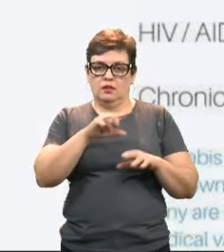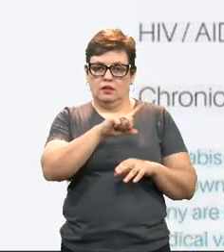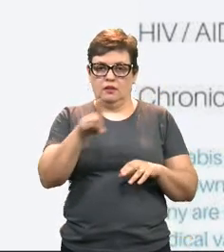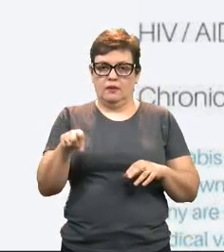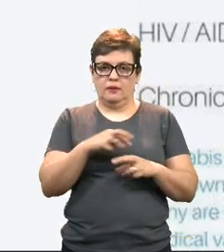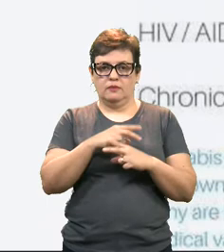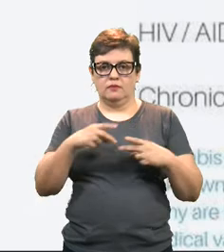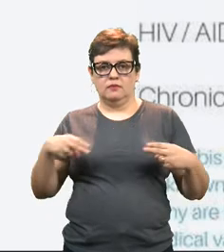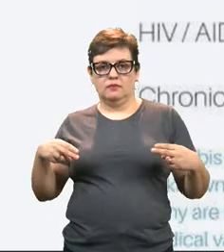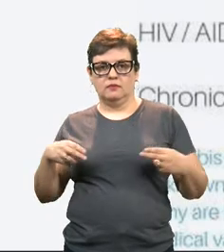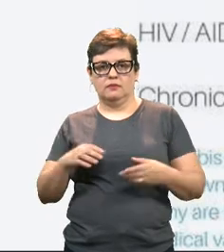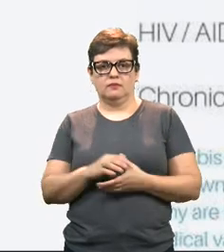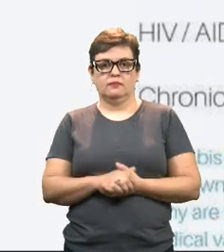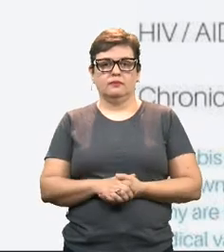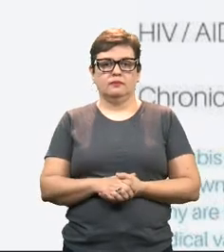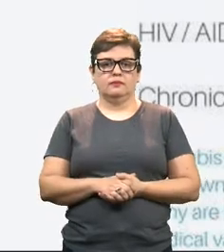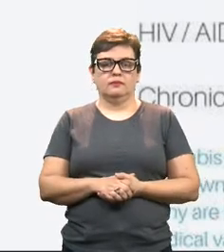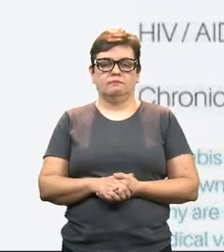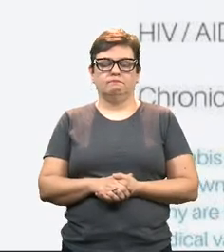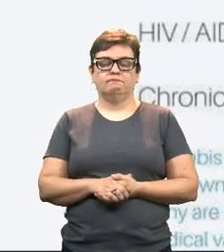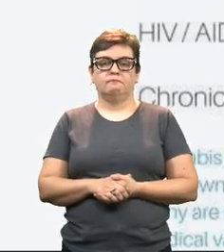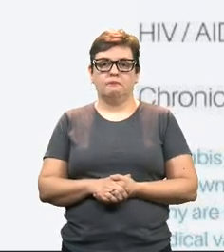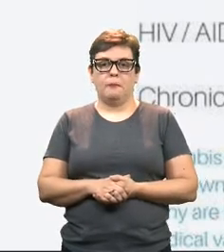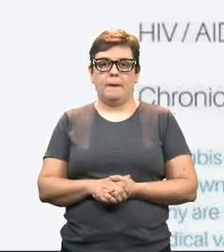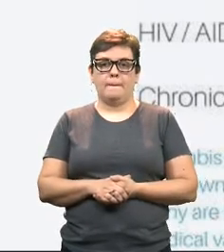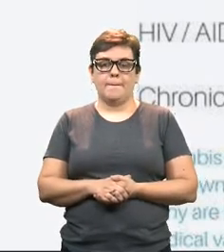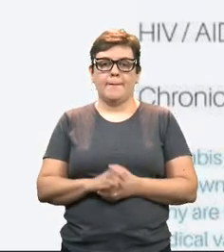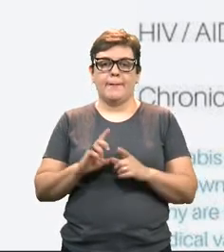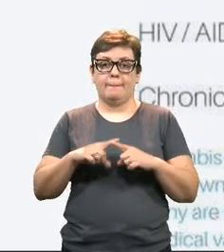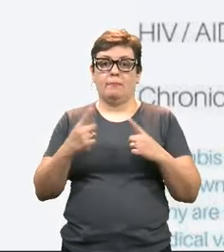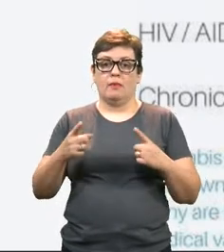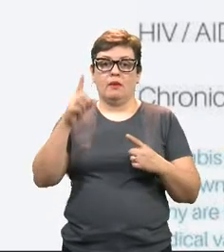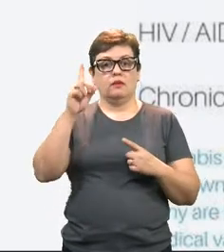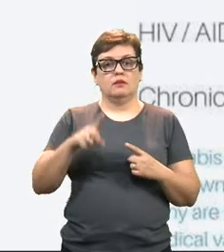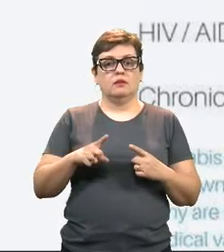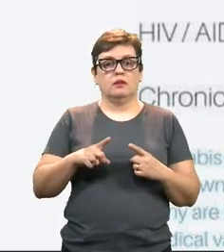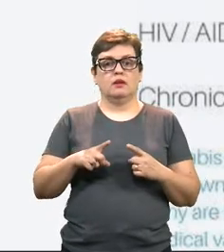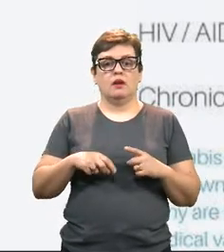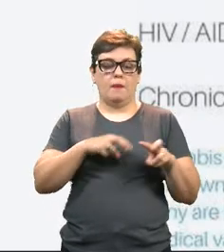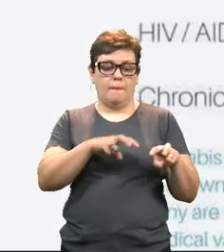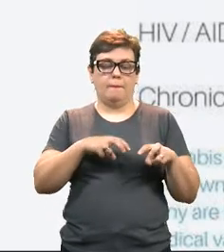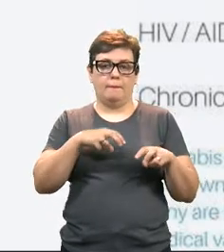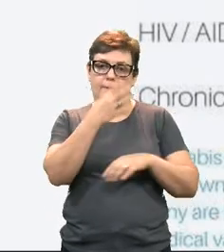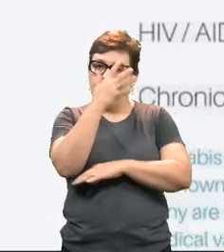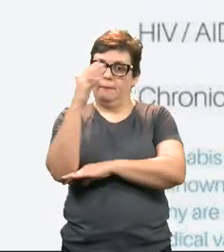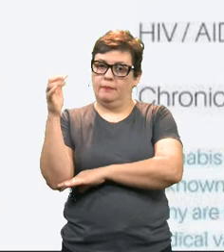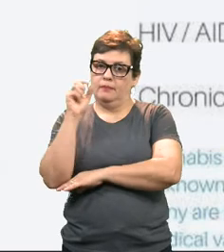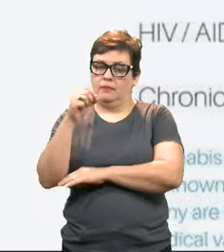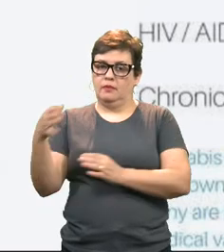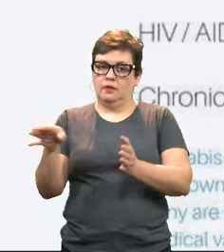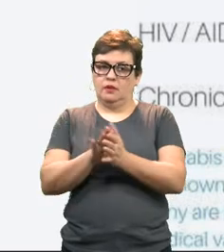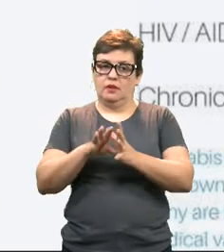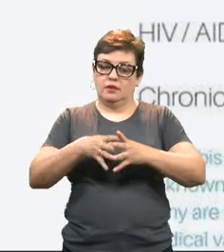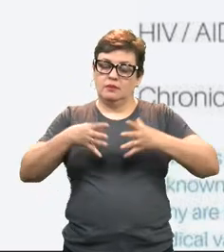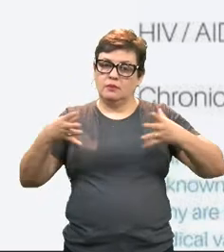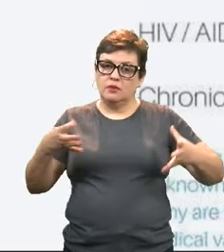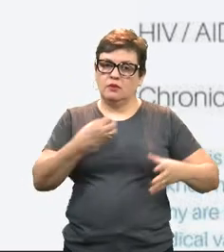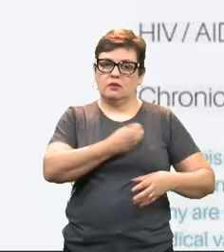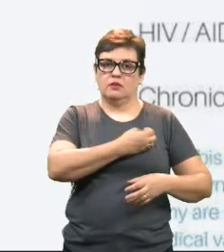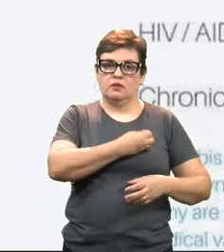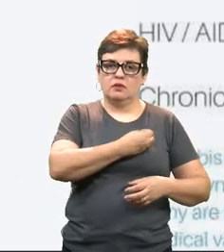essas propriedades de canabinoides, mas ela é a planta que traz o maior número